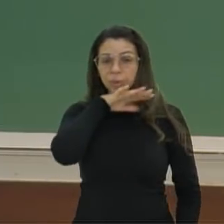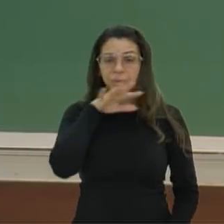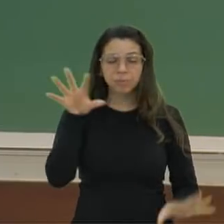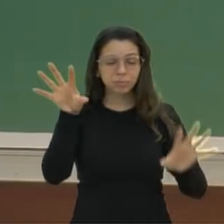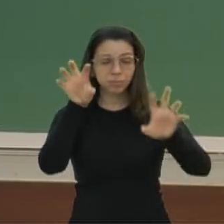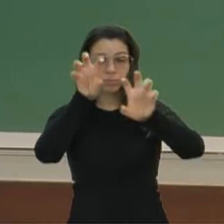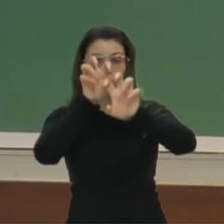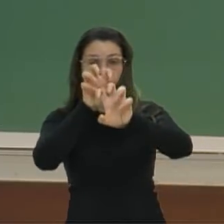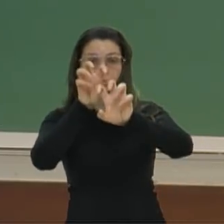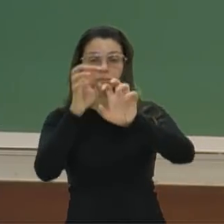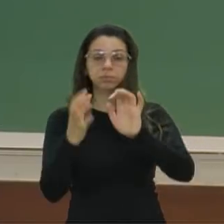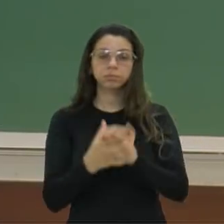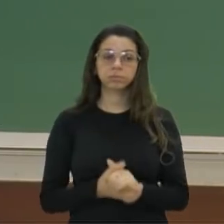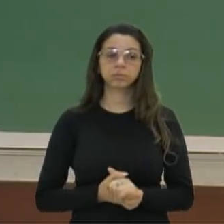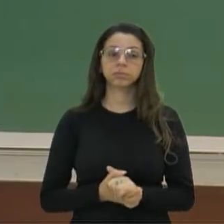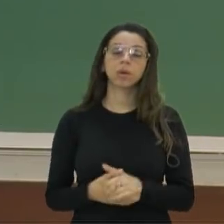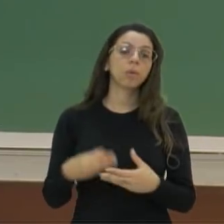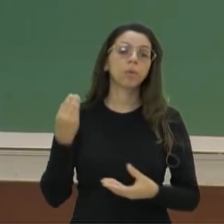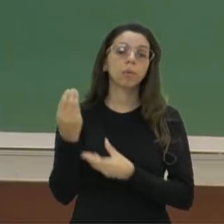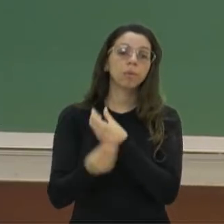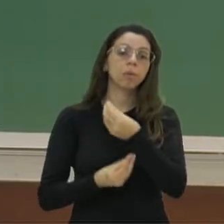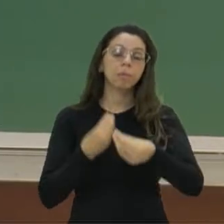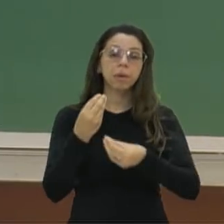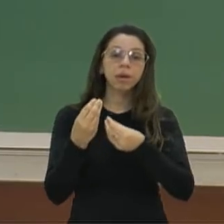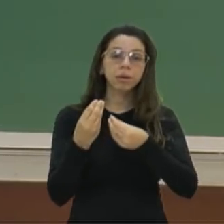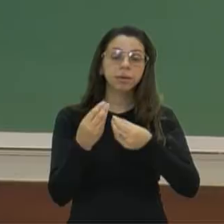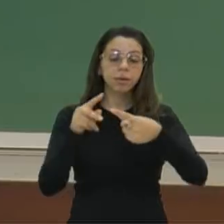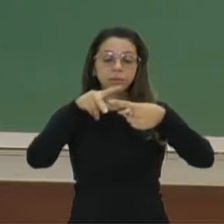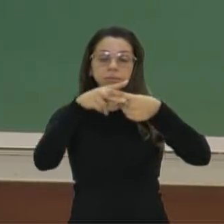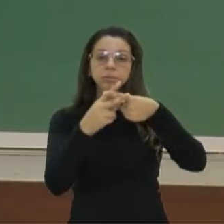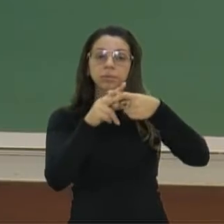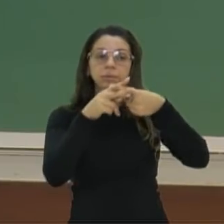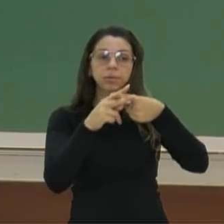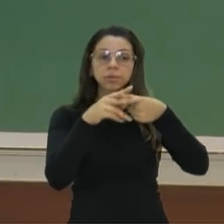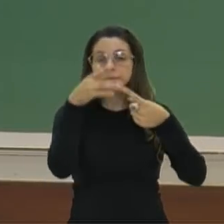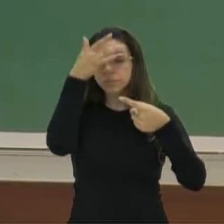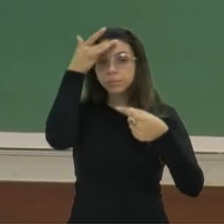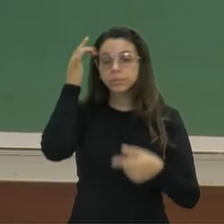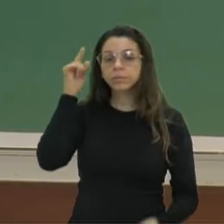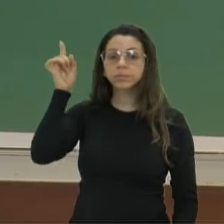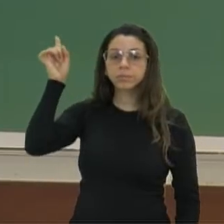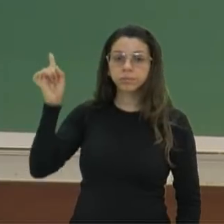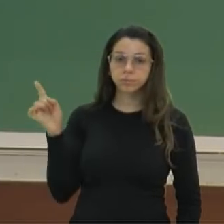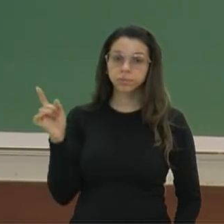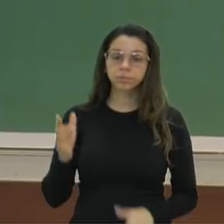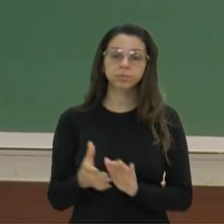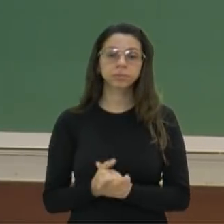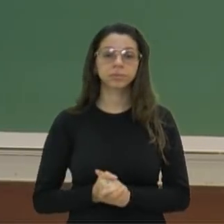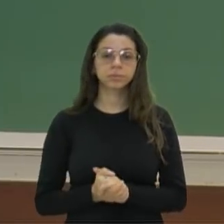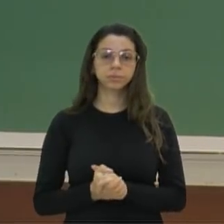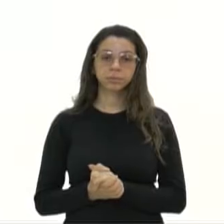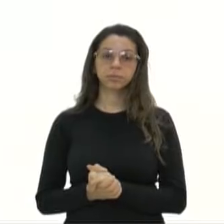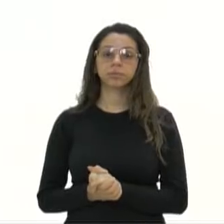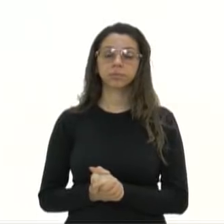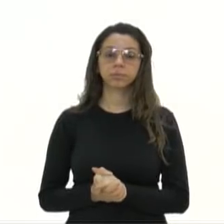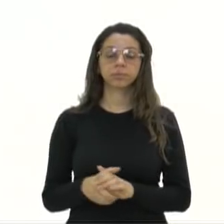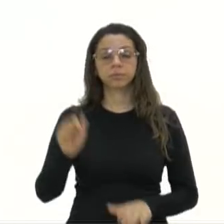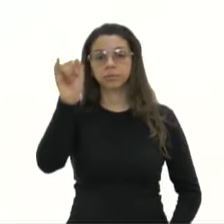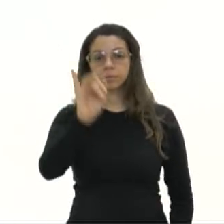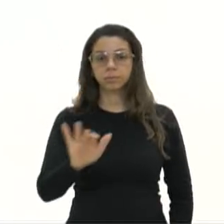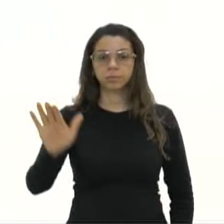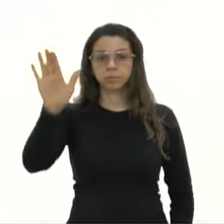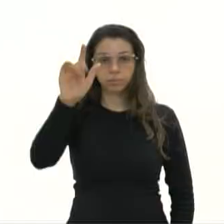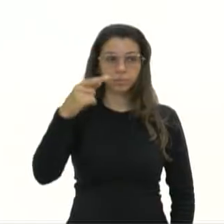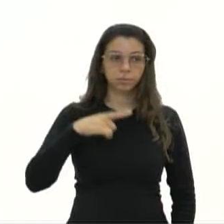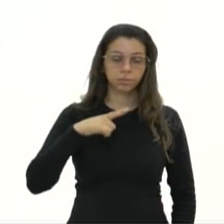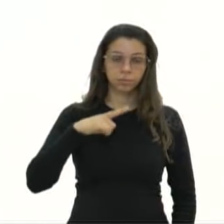embaçado. Como será feita a correção dessa pessoa? Aqui eu trago para vocês a imagem. Então